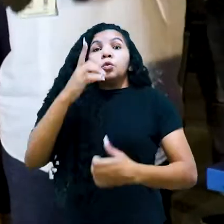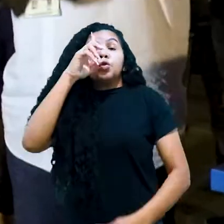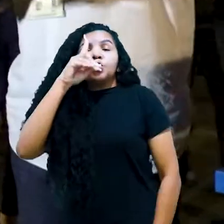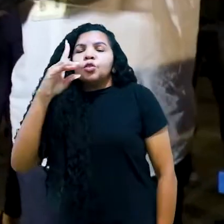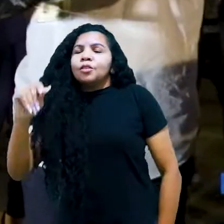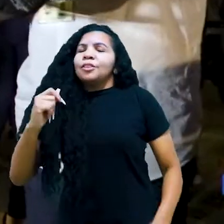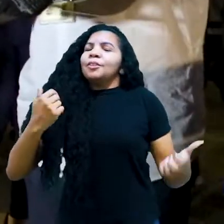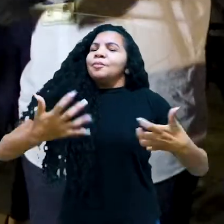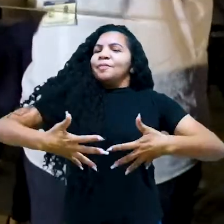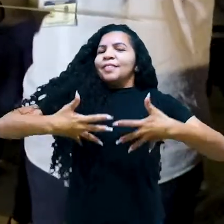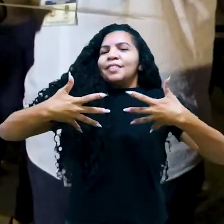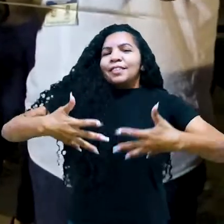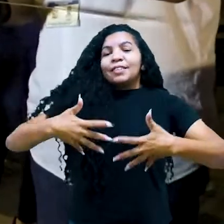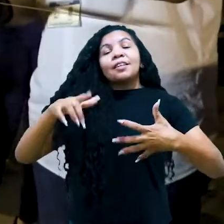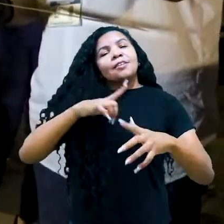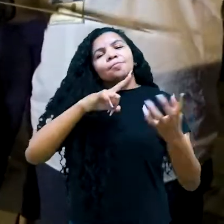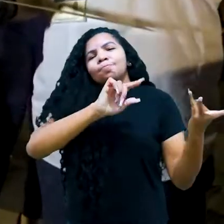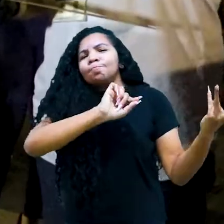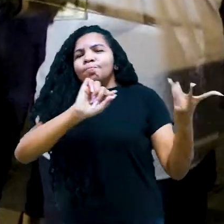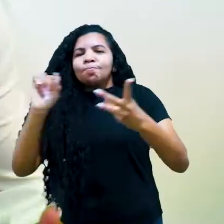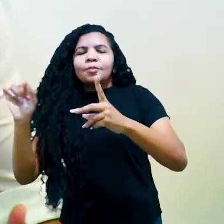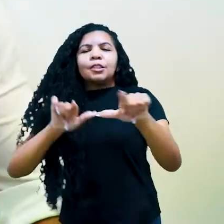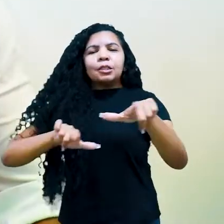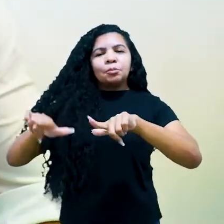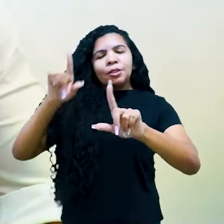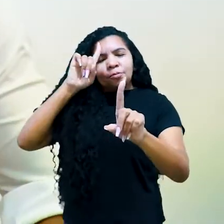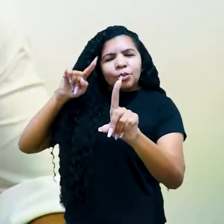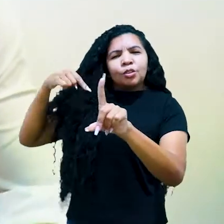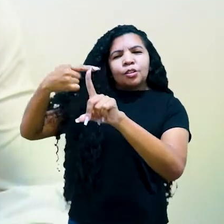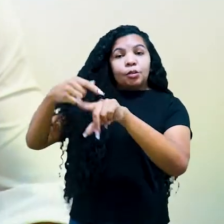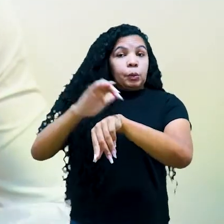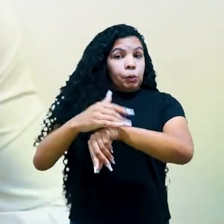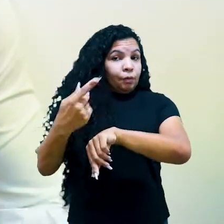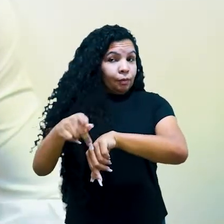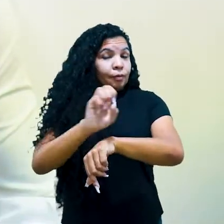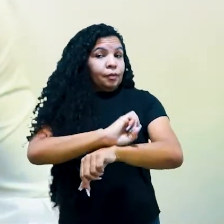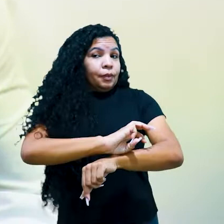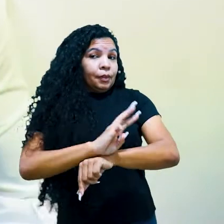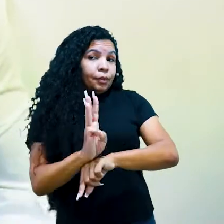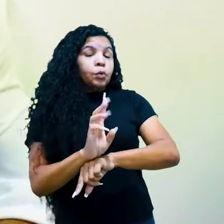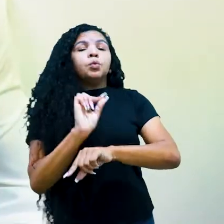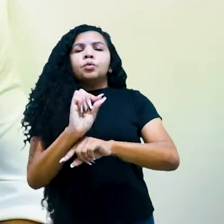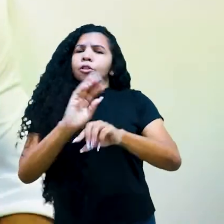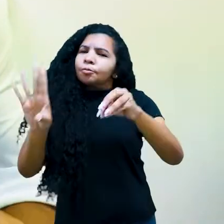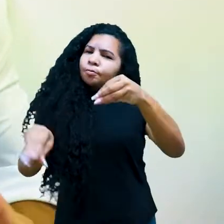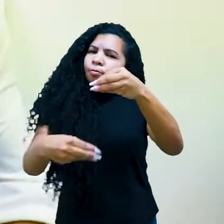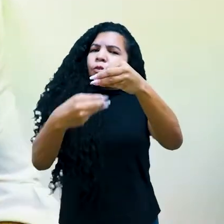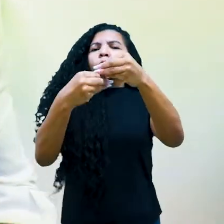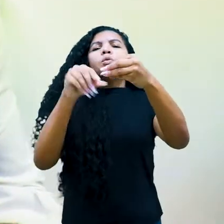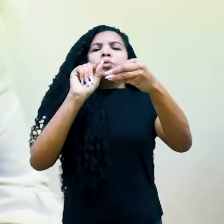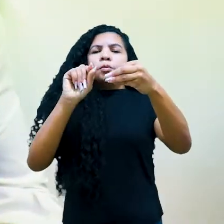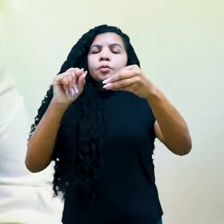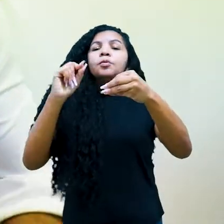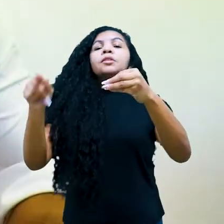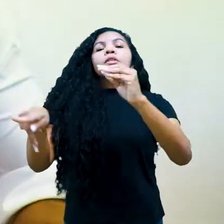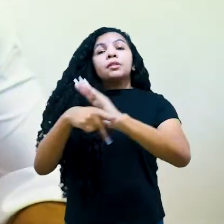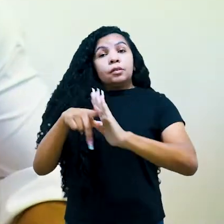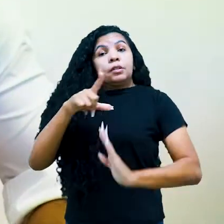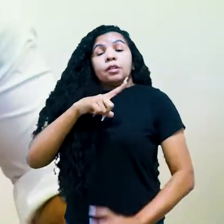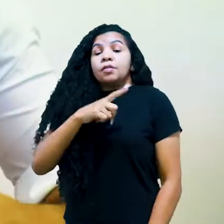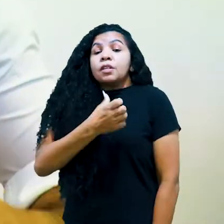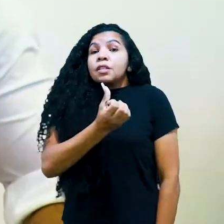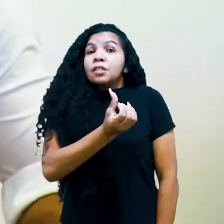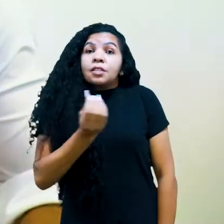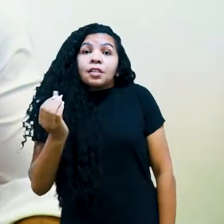de muita alegria e tantas ações positivas sendo realizadas aqui na Uema graça os recursos as nossas emendas parlamentares